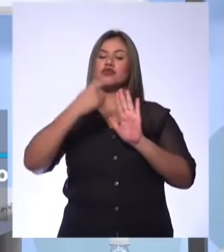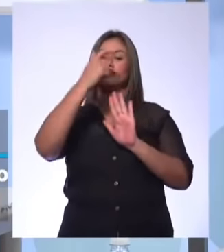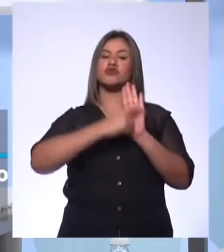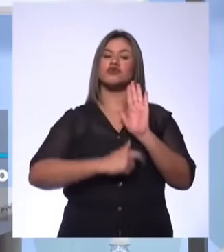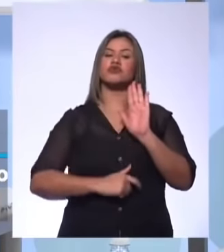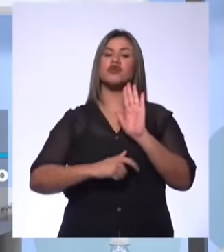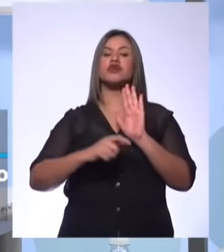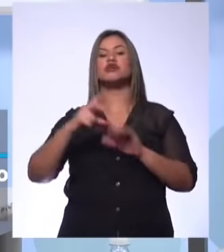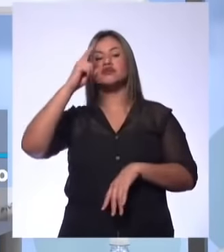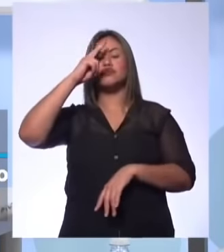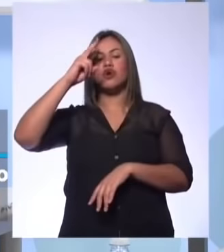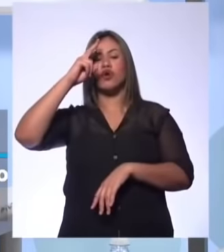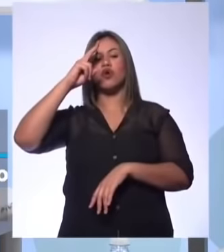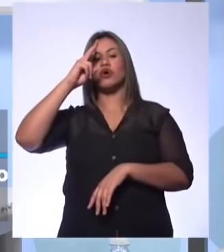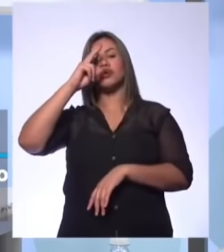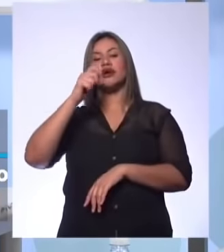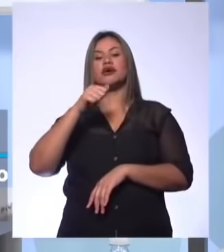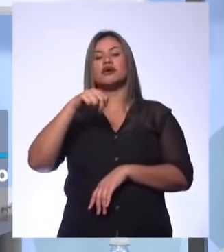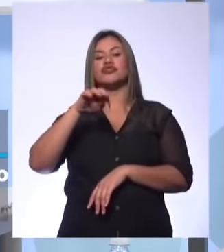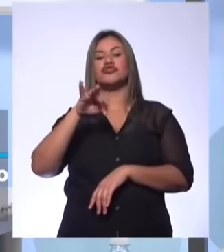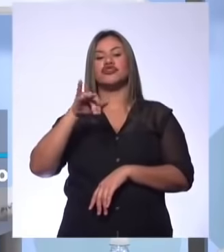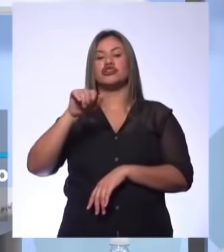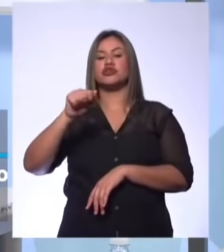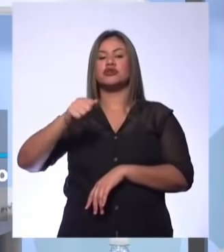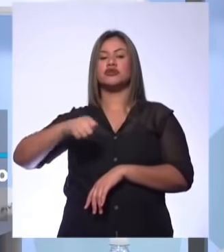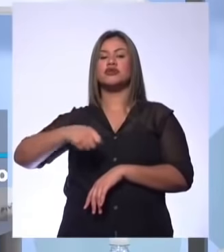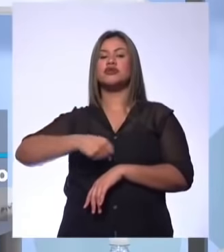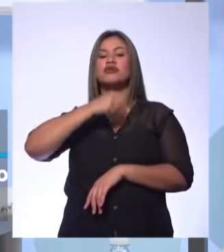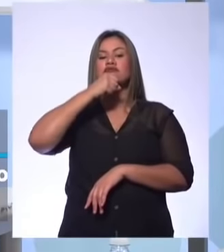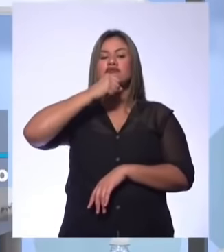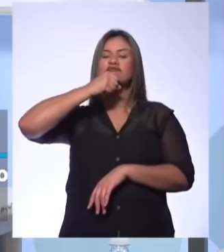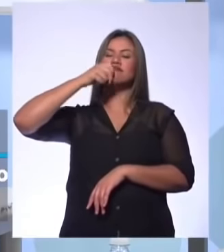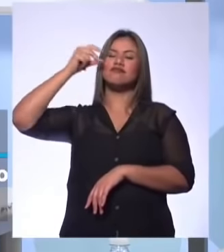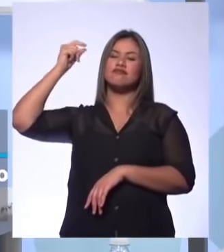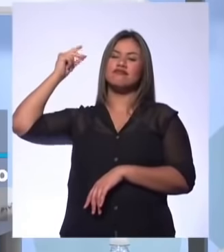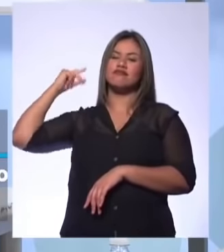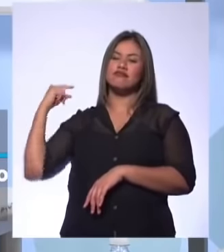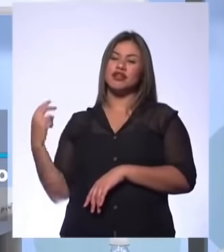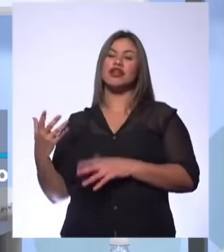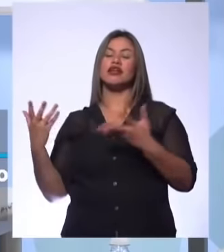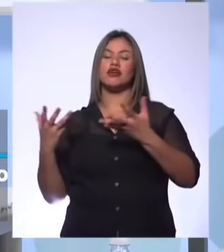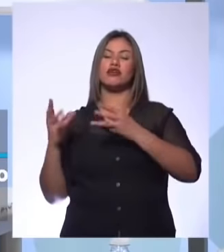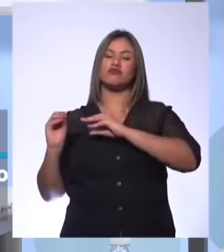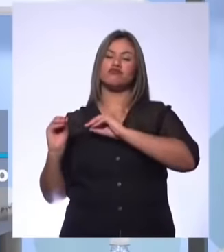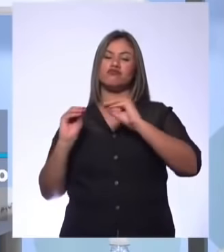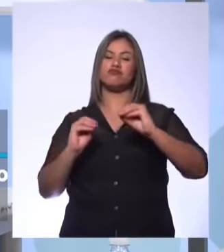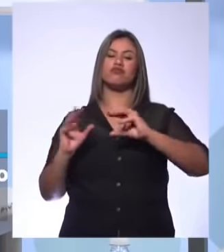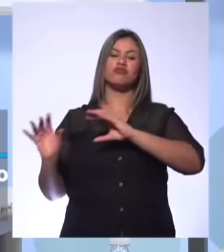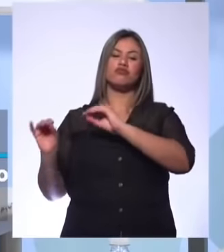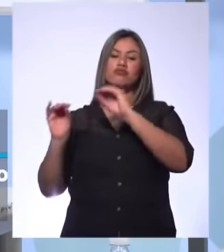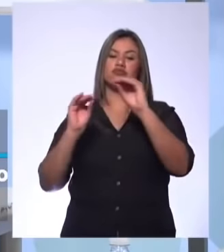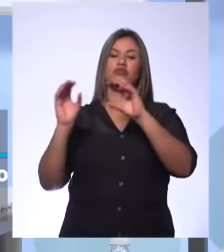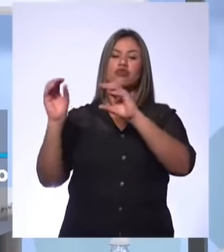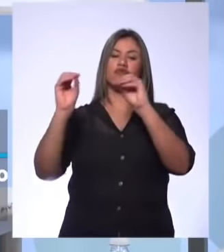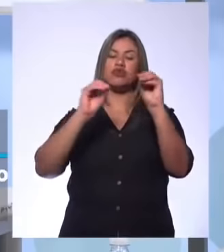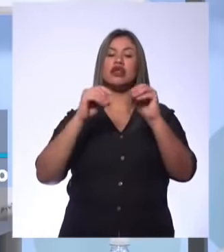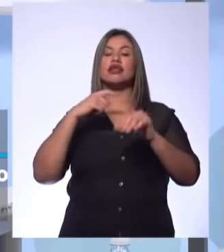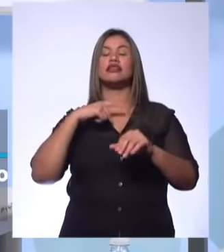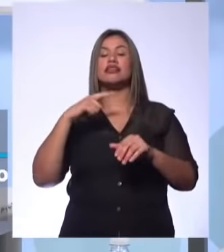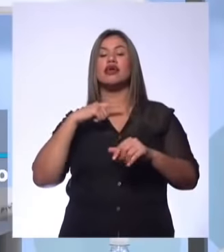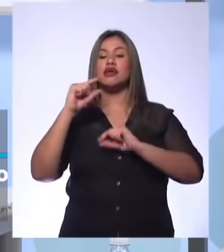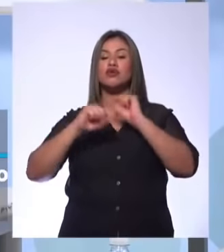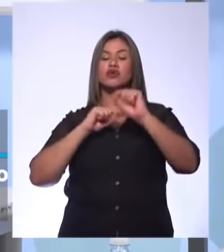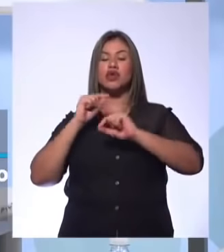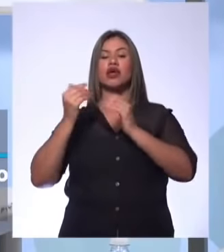de história antiga, e a partir de agora, com a chegada desses novos povos, nós teremos essa nova lógica, que é quando nós vamos começar